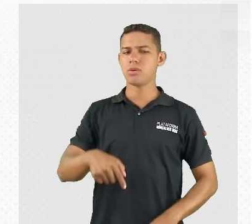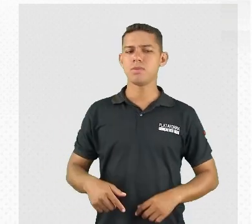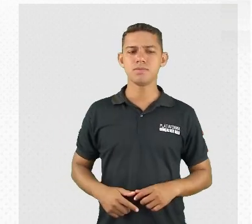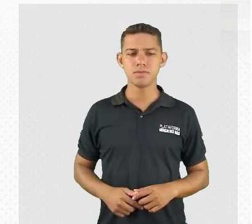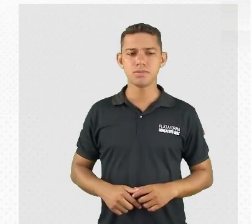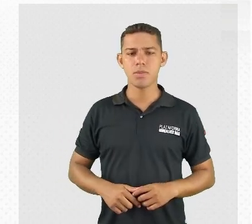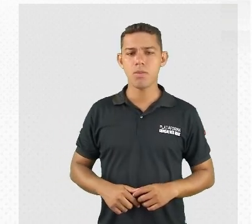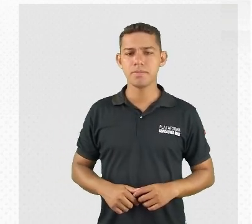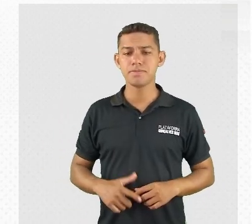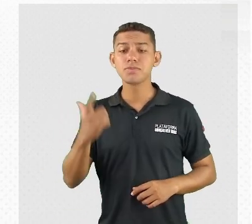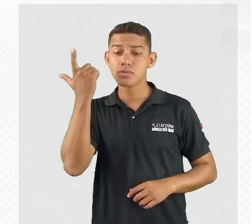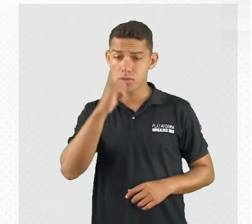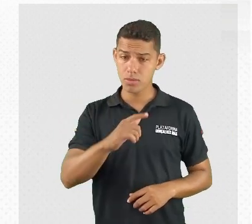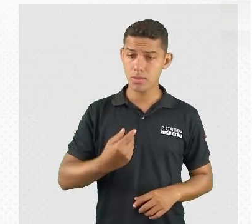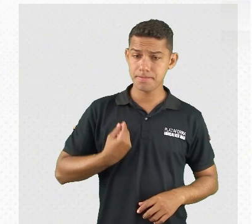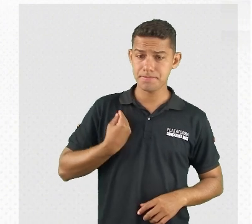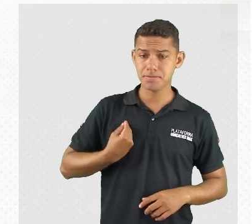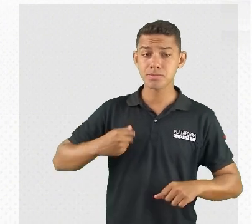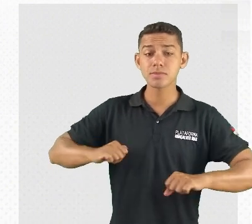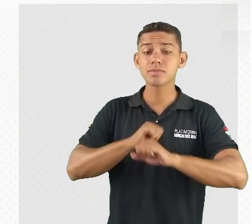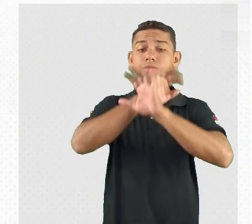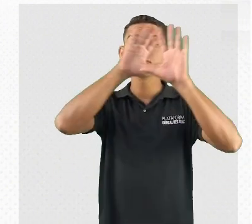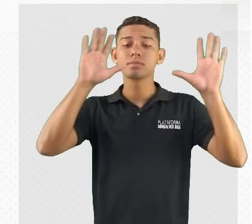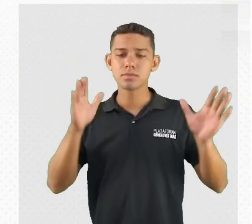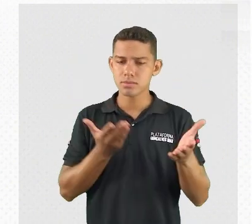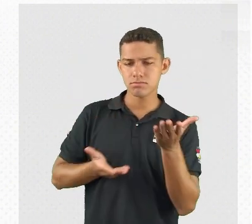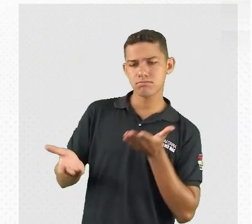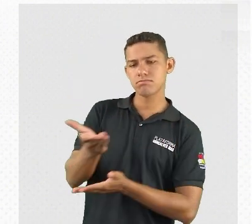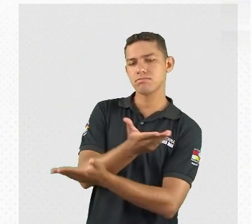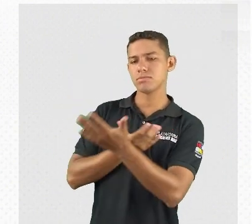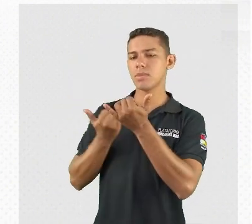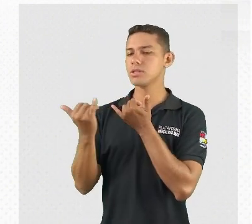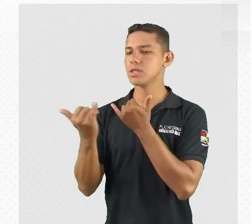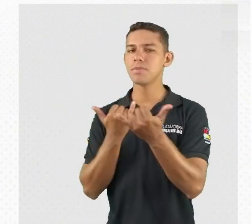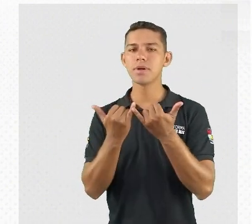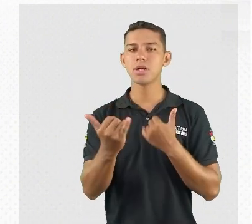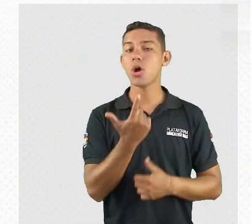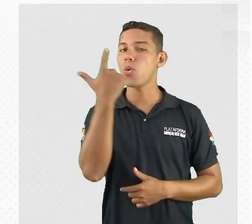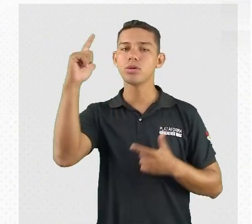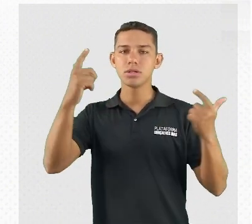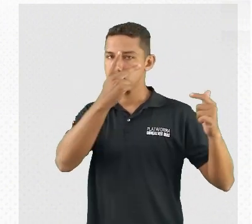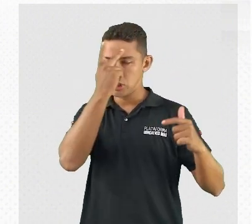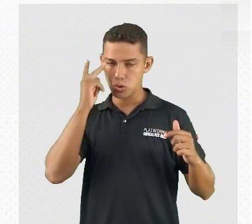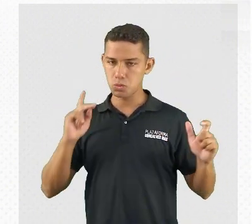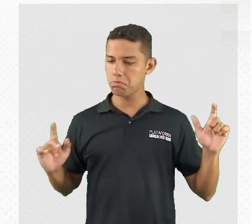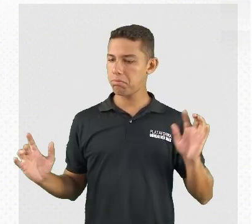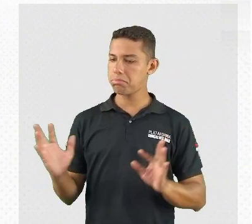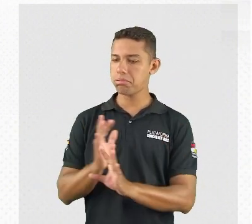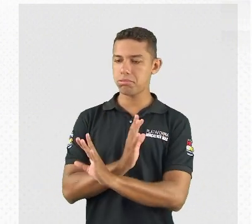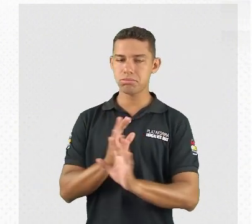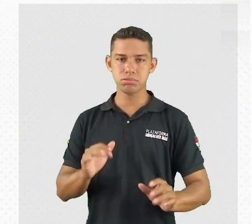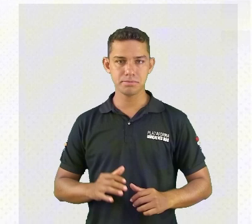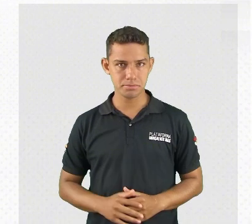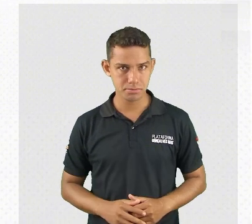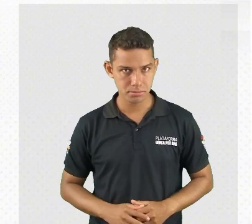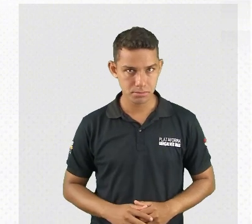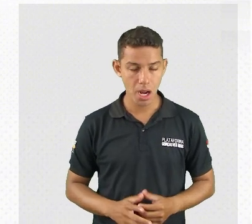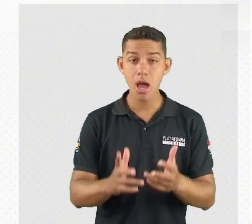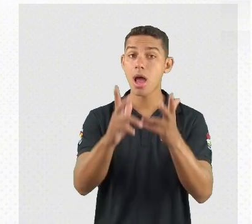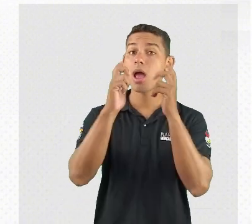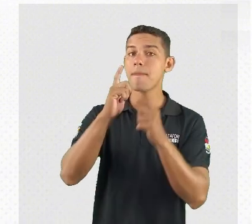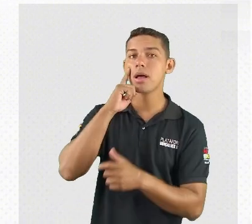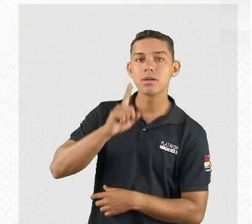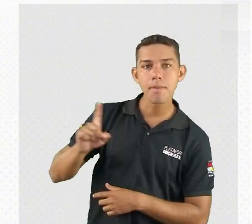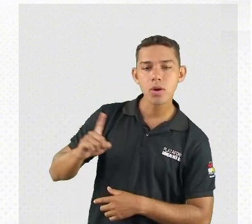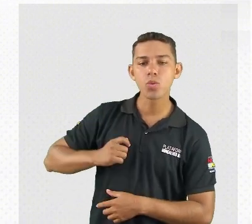e o homem ele só se realiza plenamente entre os seus semelhantes, né, entre outras pessoas. Então a gente percebe que o